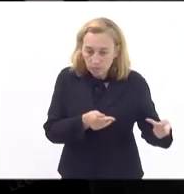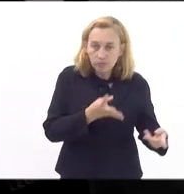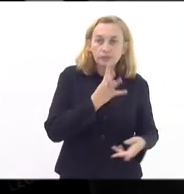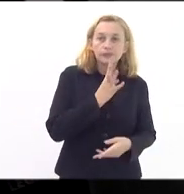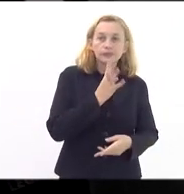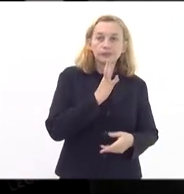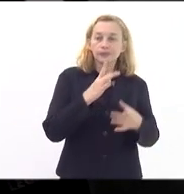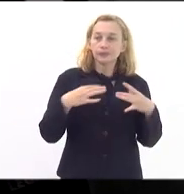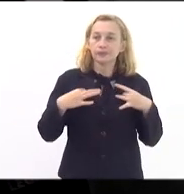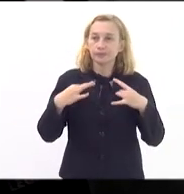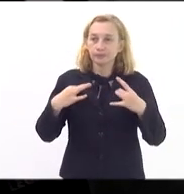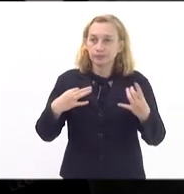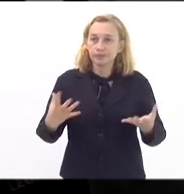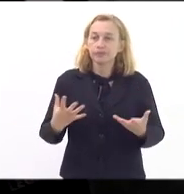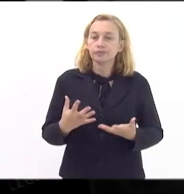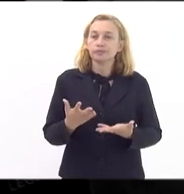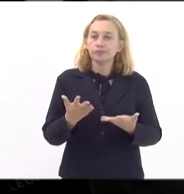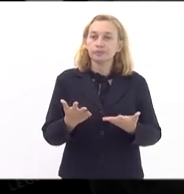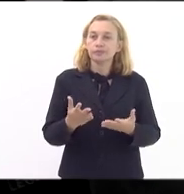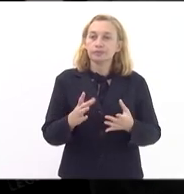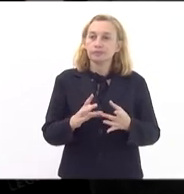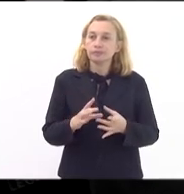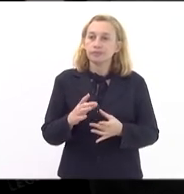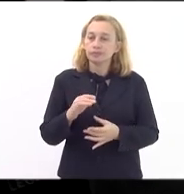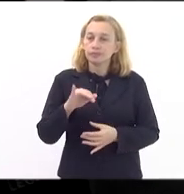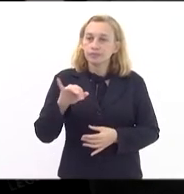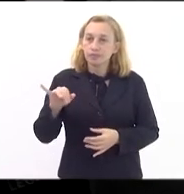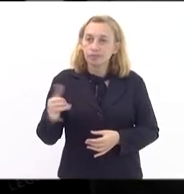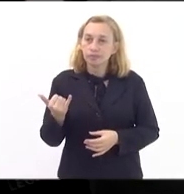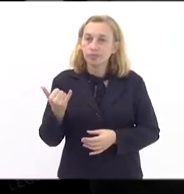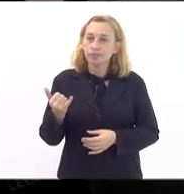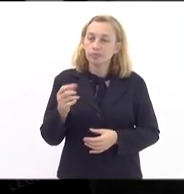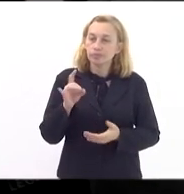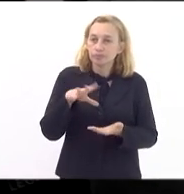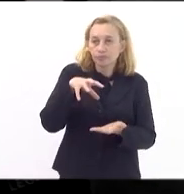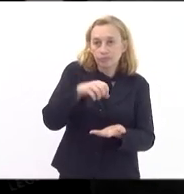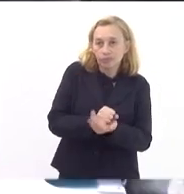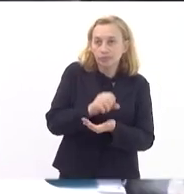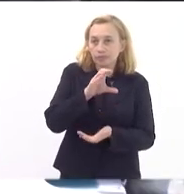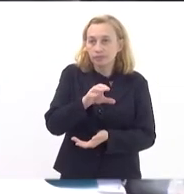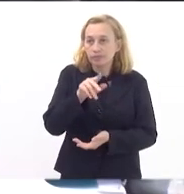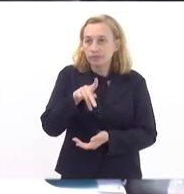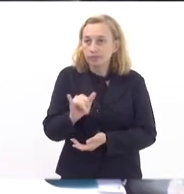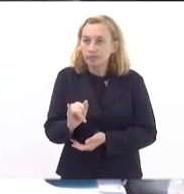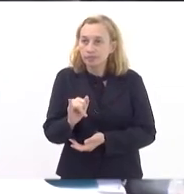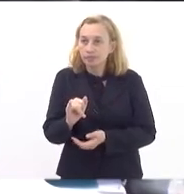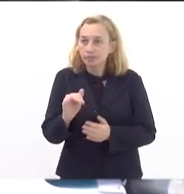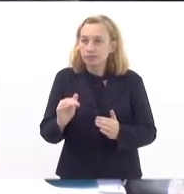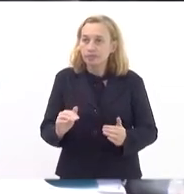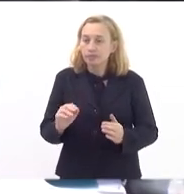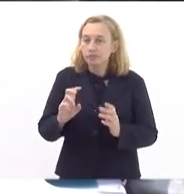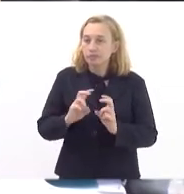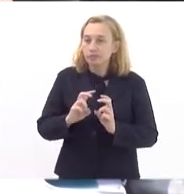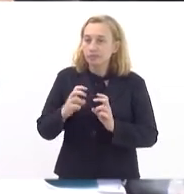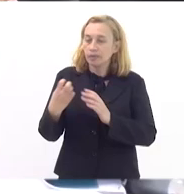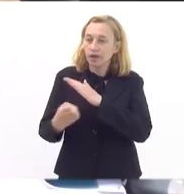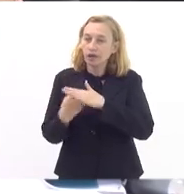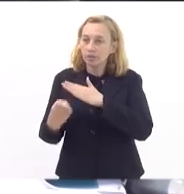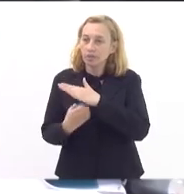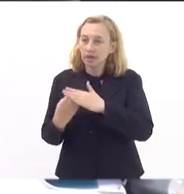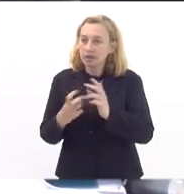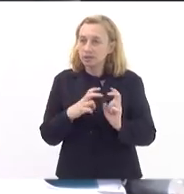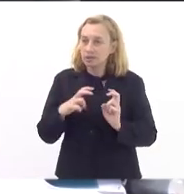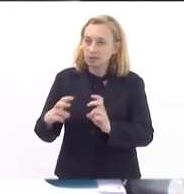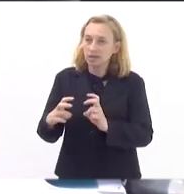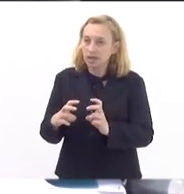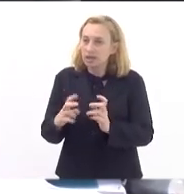apresentamos à disposição tá que faça a senhorita com a palavra só para ficar registrado aqui na CPI a SuperVia ela mesma